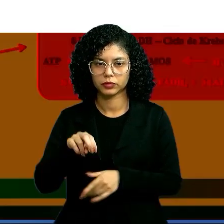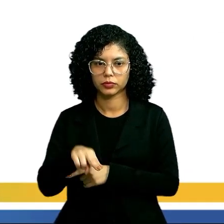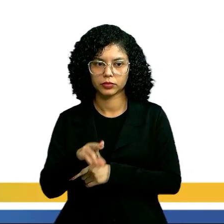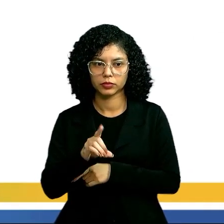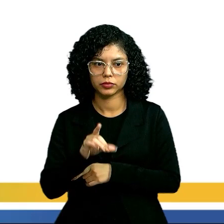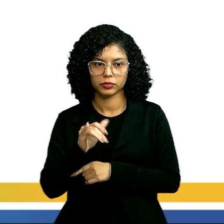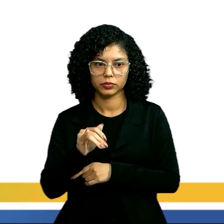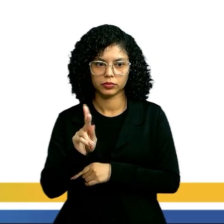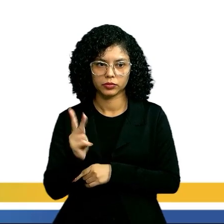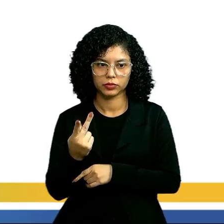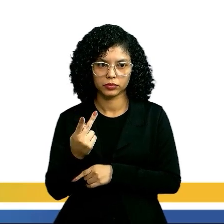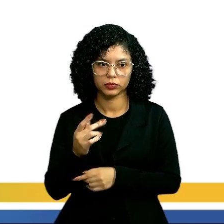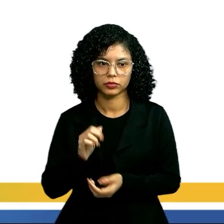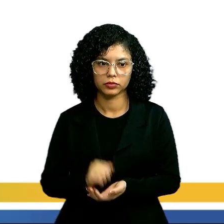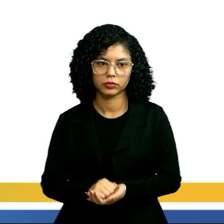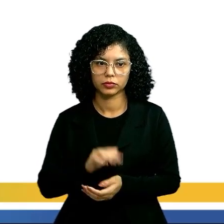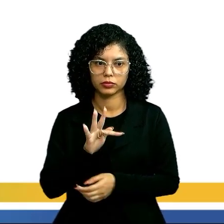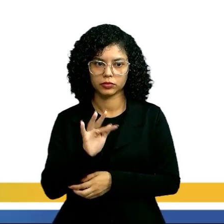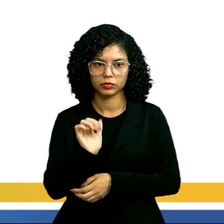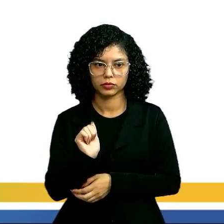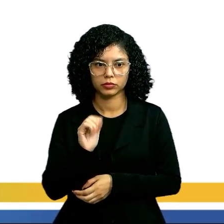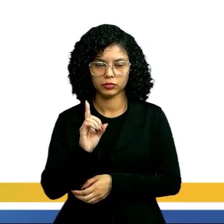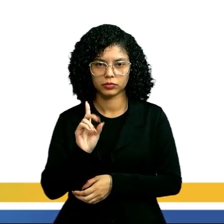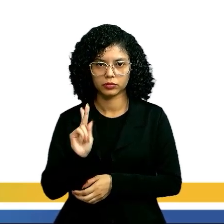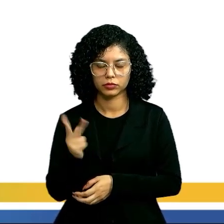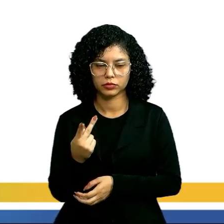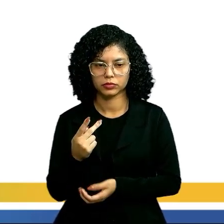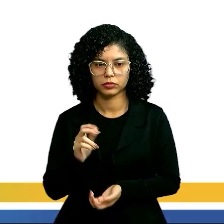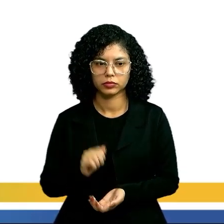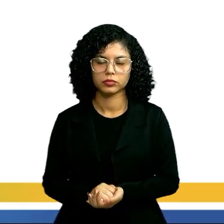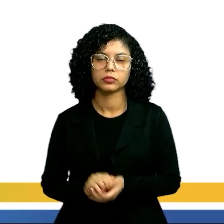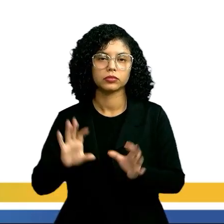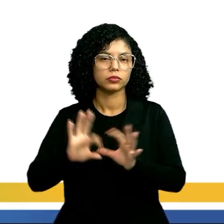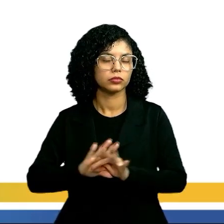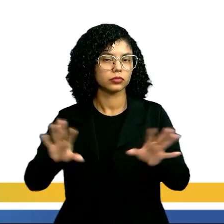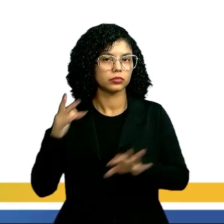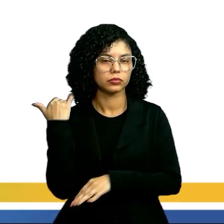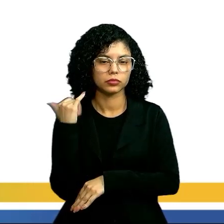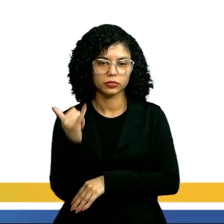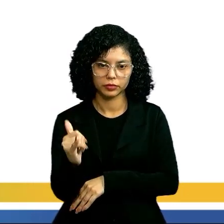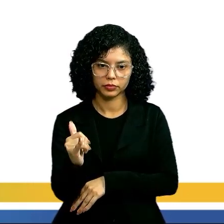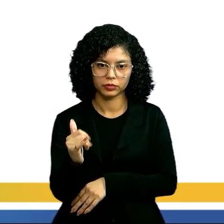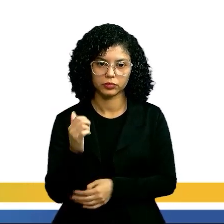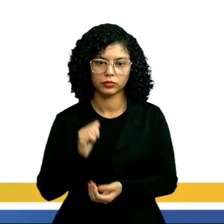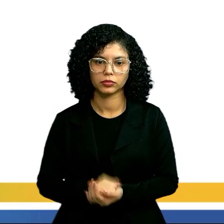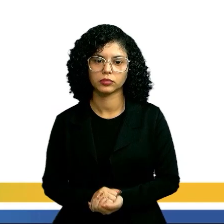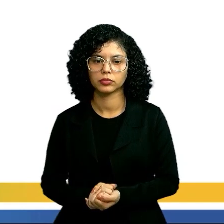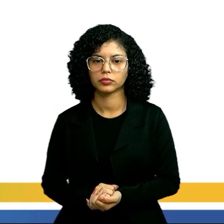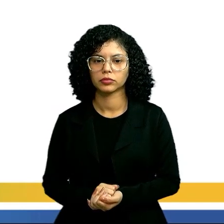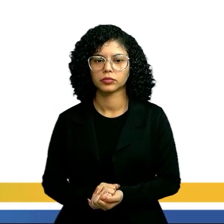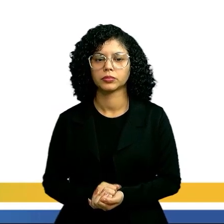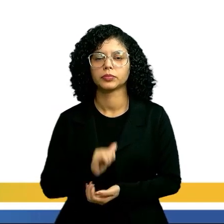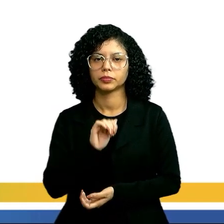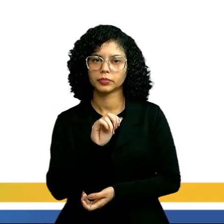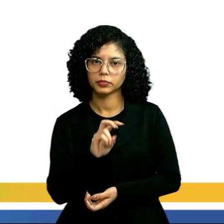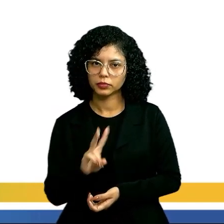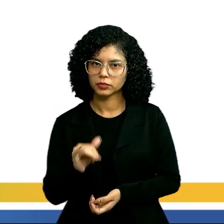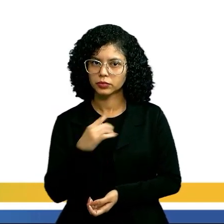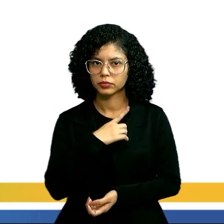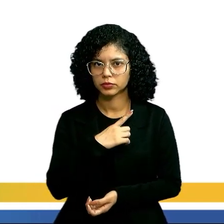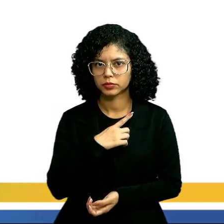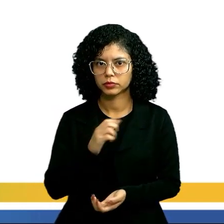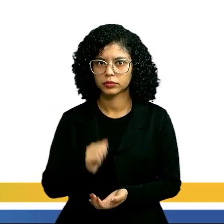NAD. Esse NAD ele vai liberar os elétrons. Esses elétrons vão